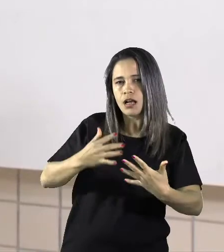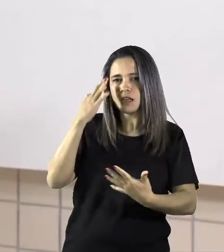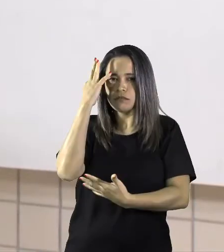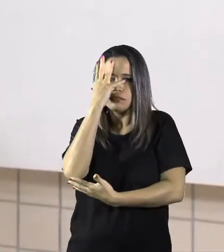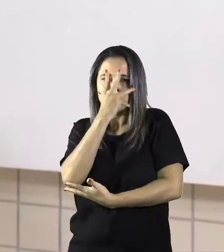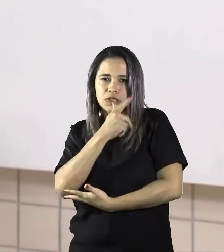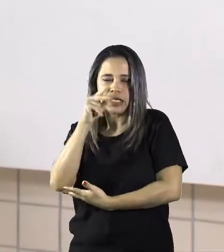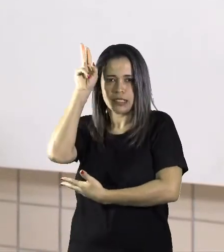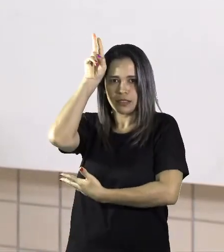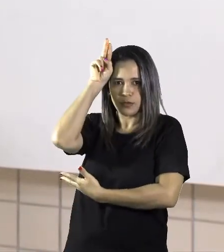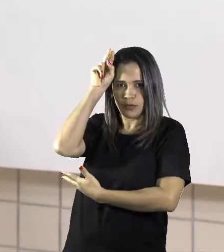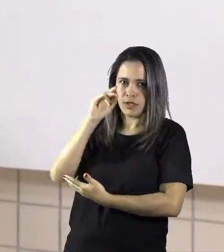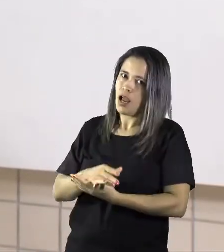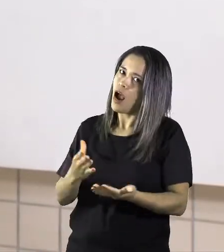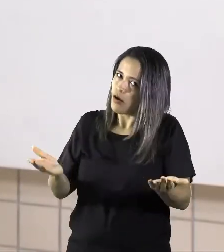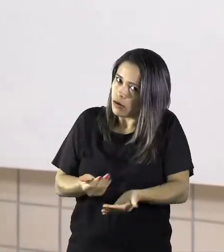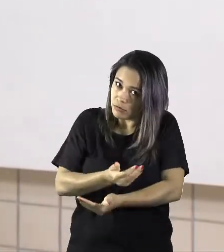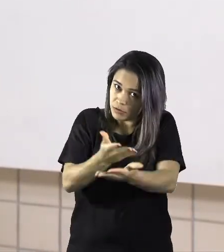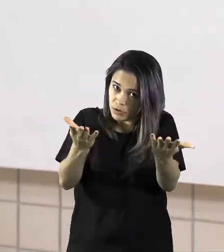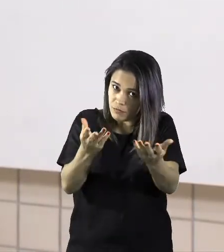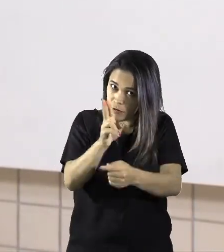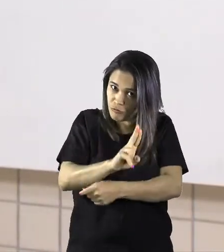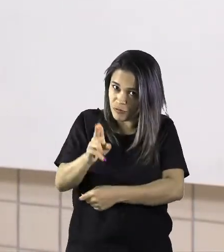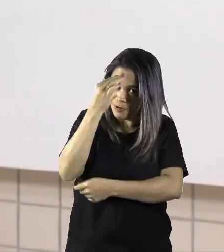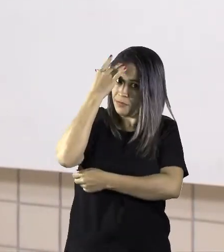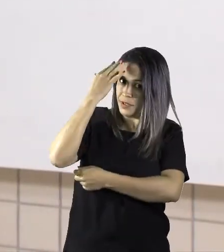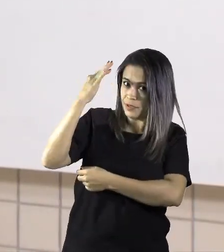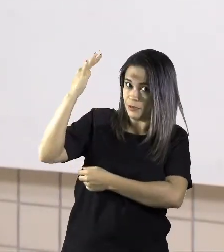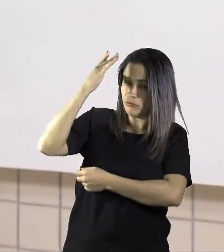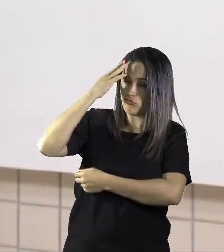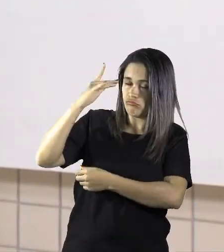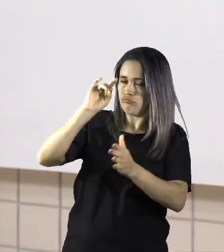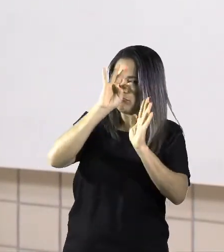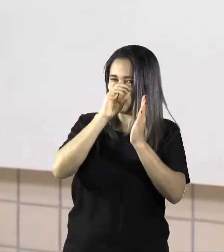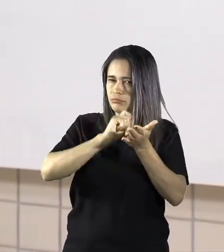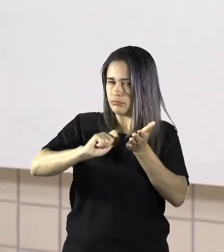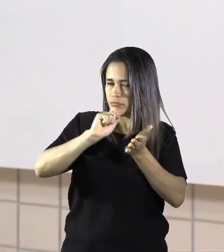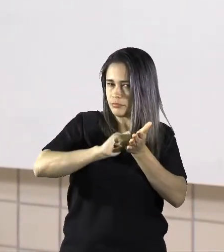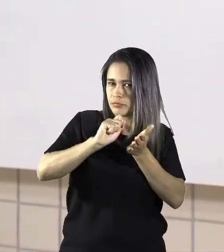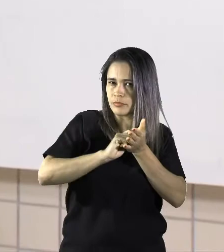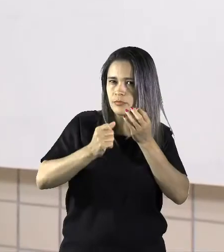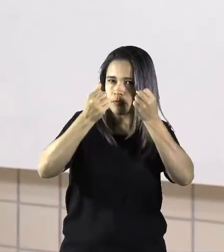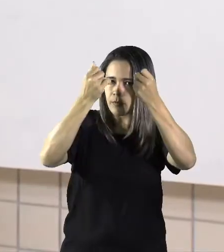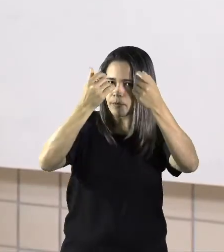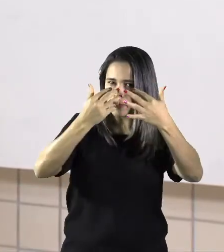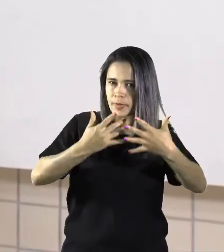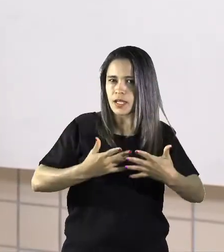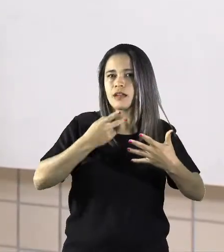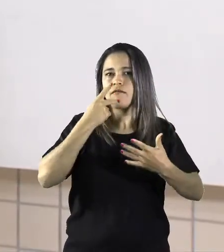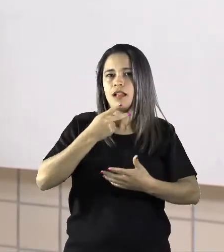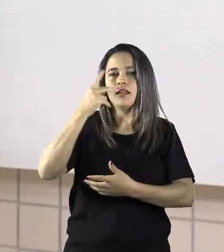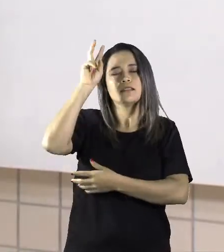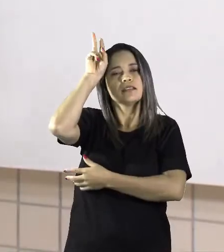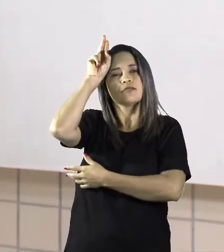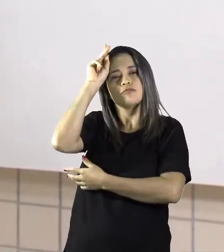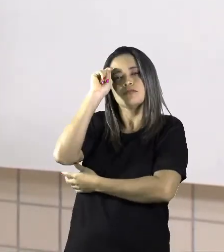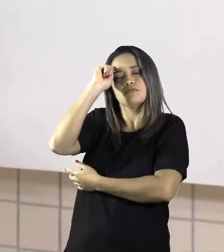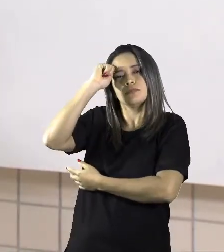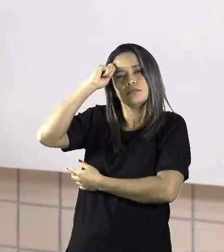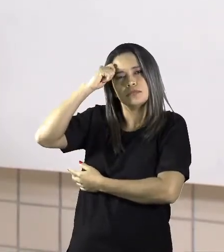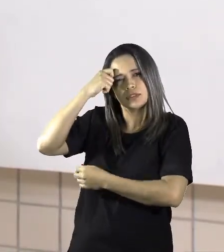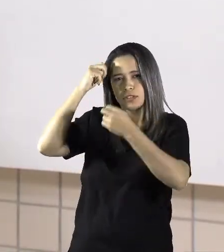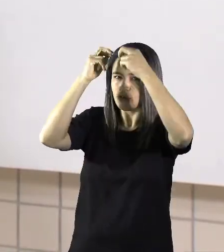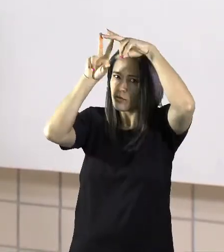agora é com você. Você vai usar toda a sua imaginação e escrever esse texto falando da coelha pretinha com um